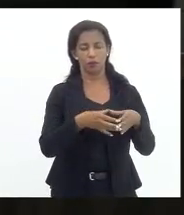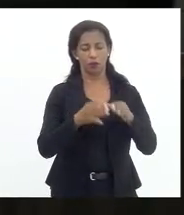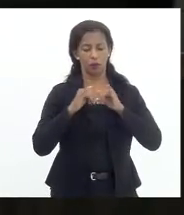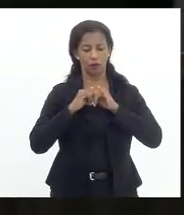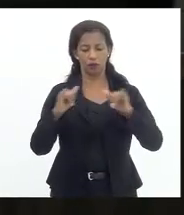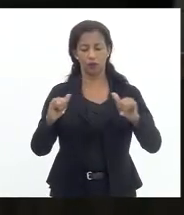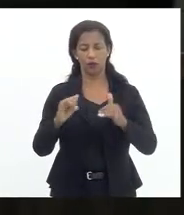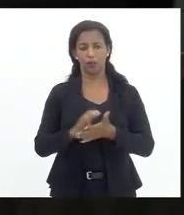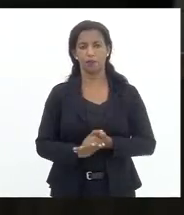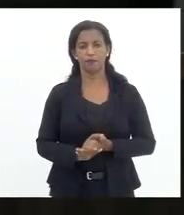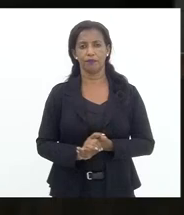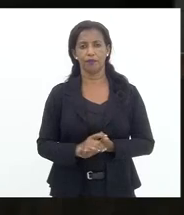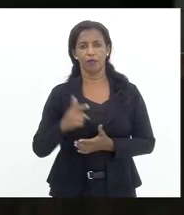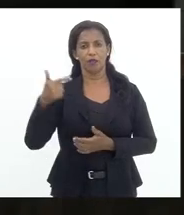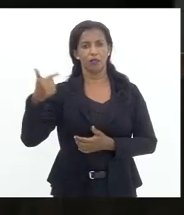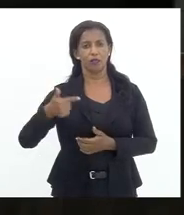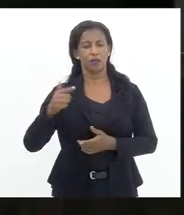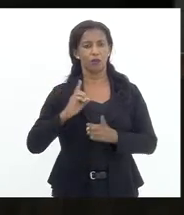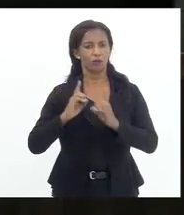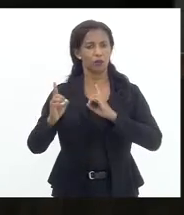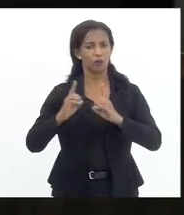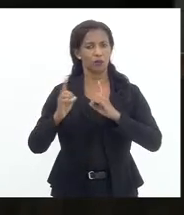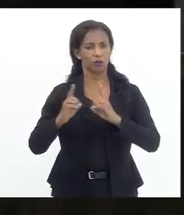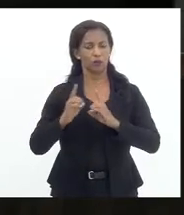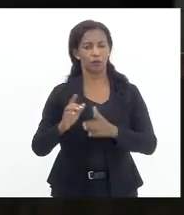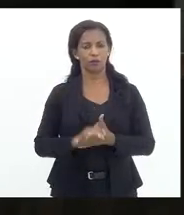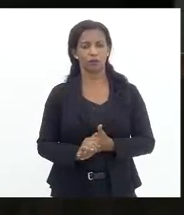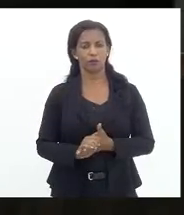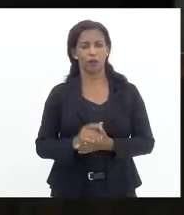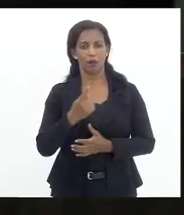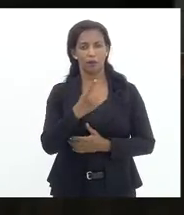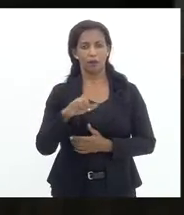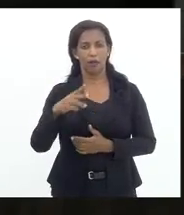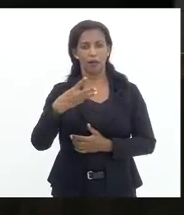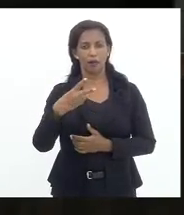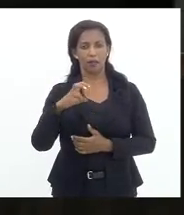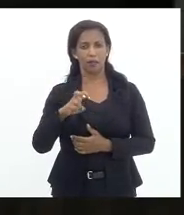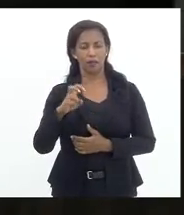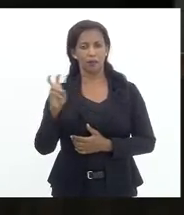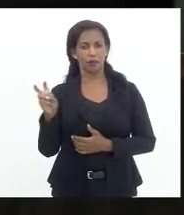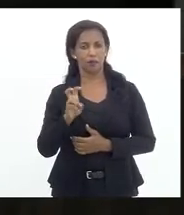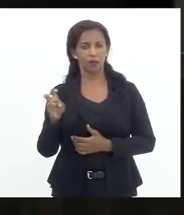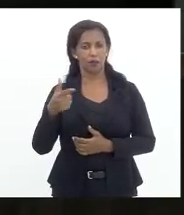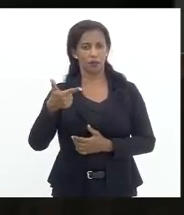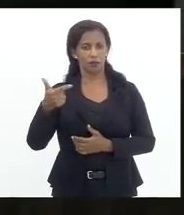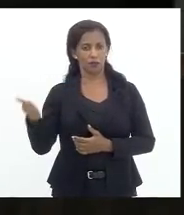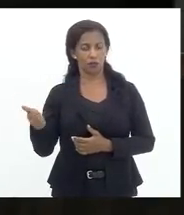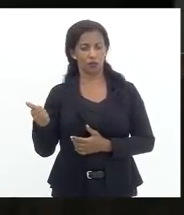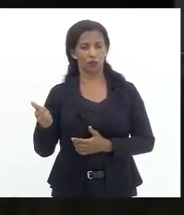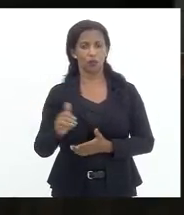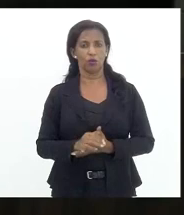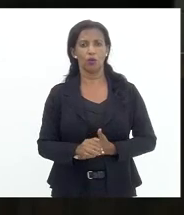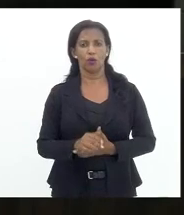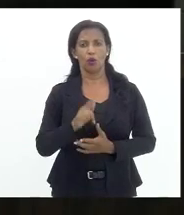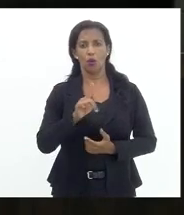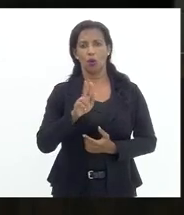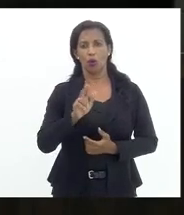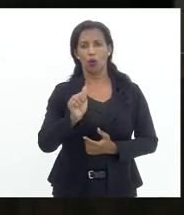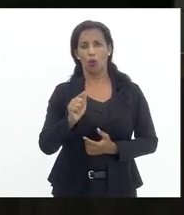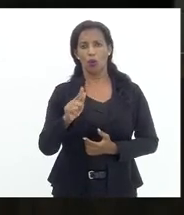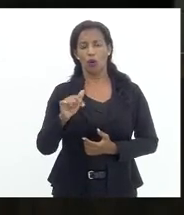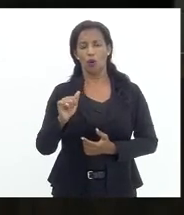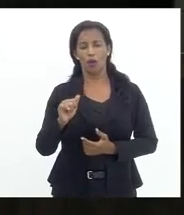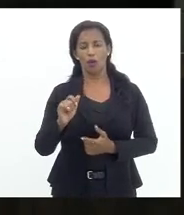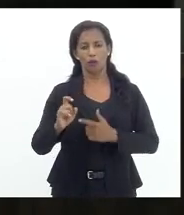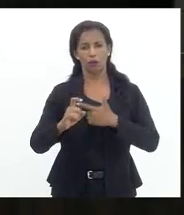Anuncio, em tramitação ordinária, segunda discussão, ainda sendo vencida, assim emendado. Projeto de lei 3555-A de 21, de autoria do deputado Márcio Gualberto, que autoriza o